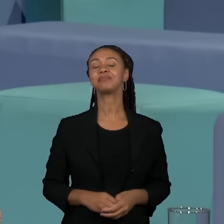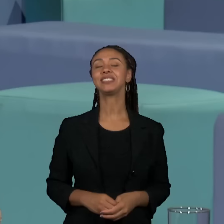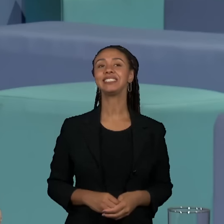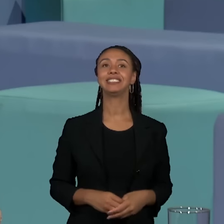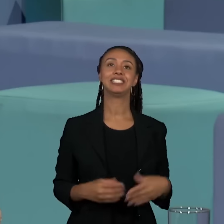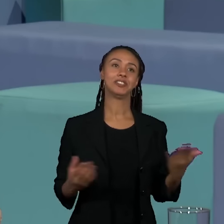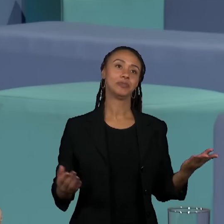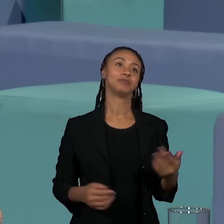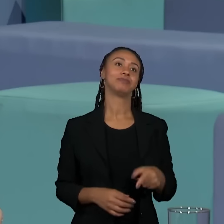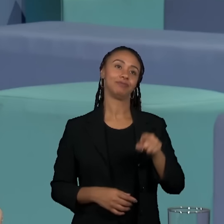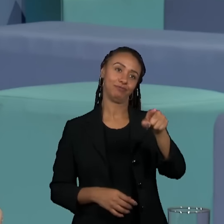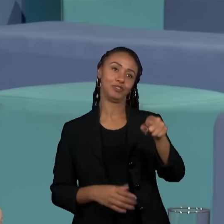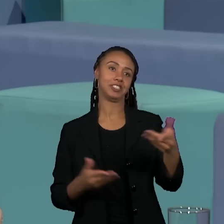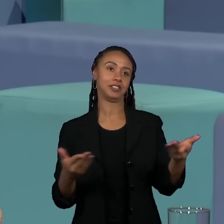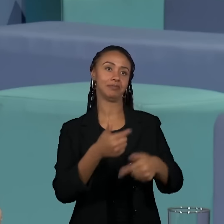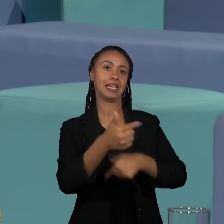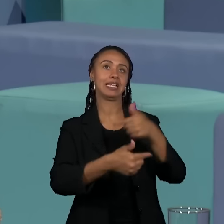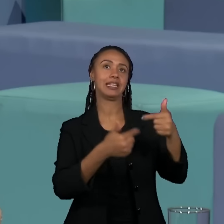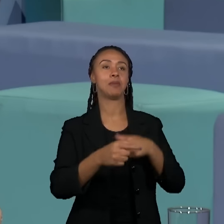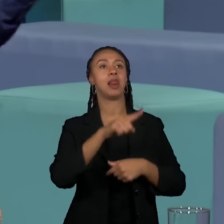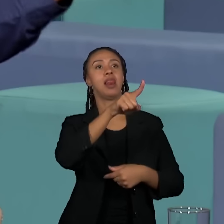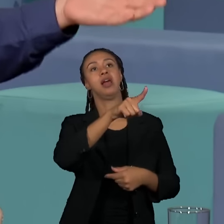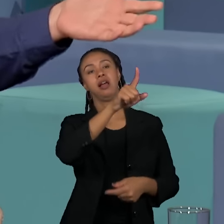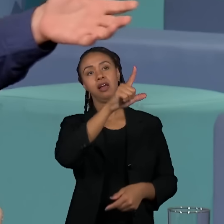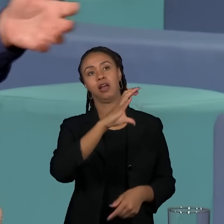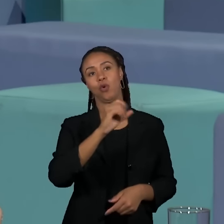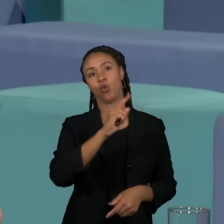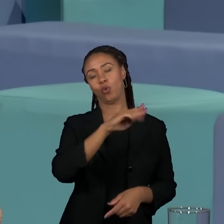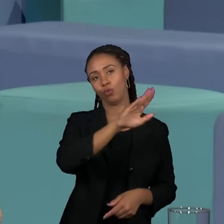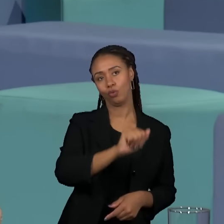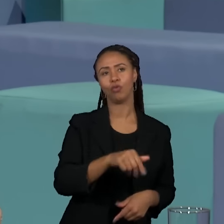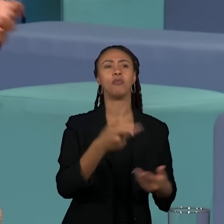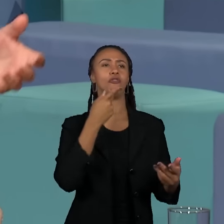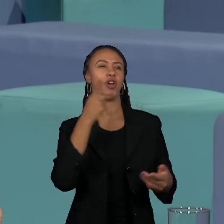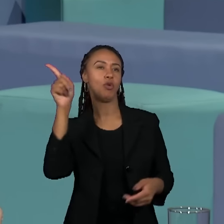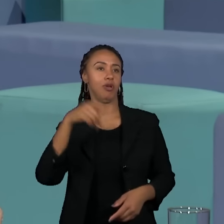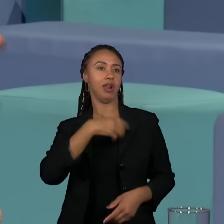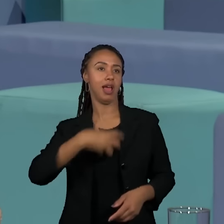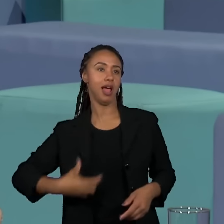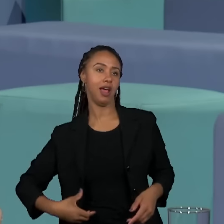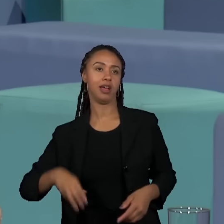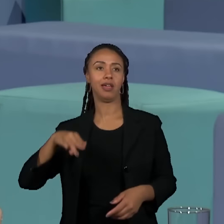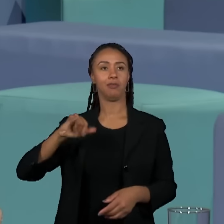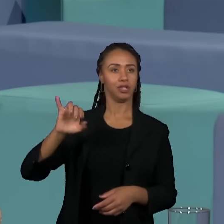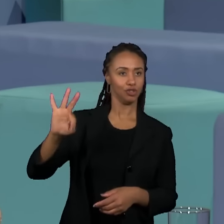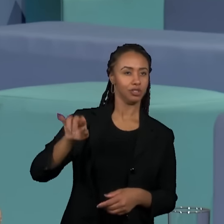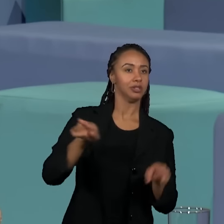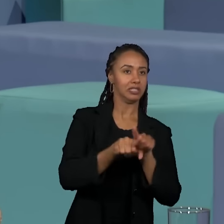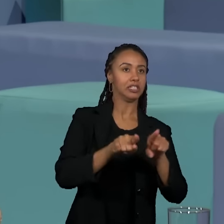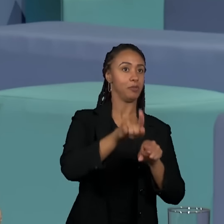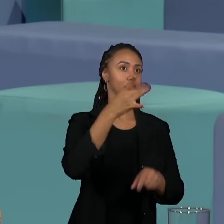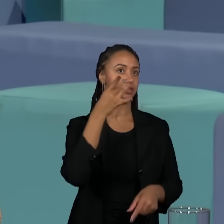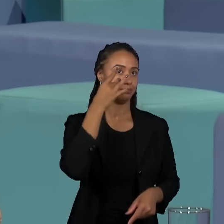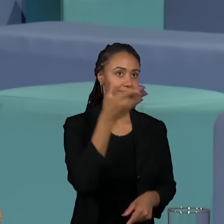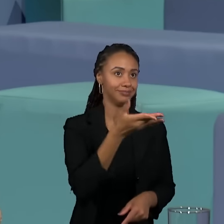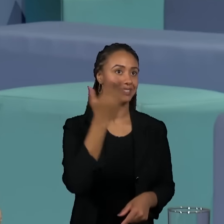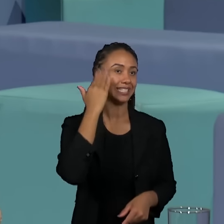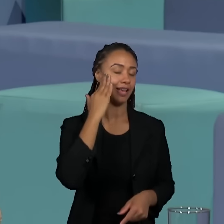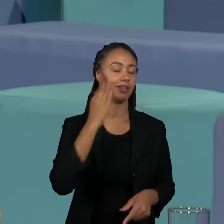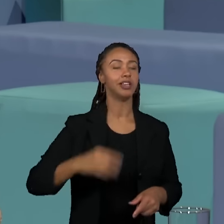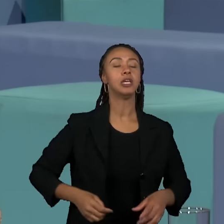sei que você trabalha lá né lá em Cola acompanha até acabou de citar agora rava de MIT lá de perto né ali do